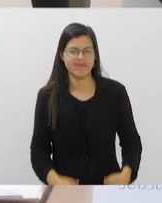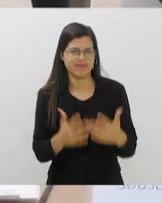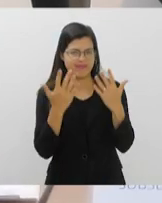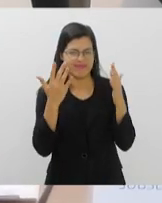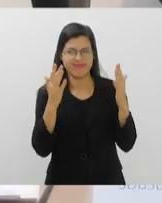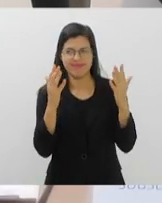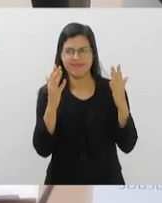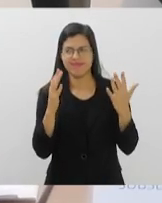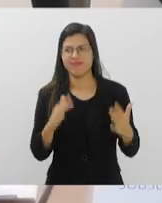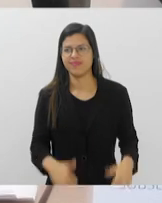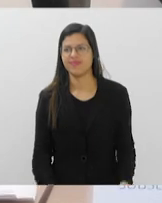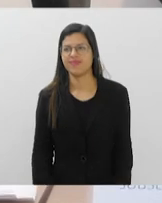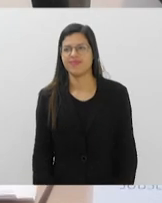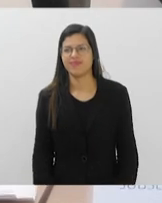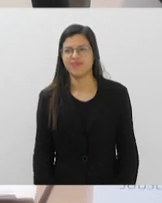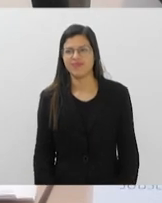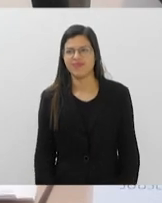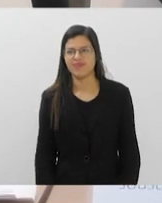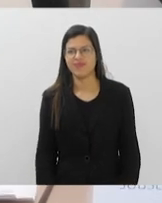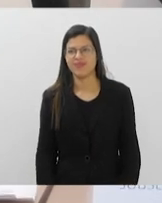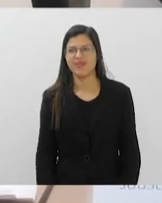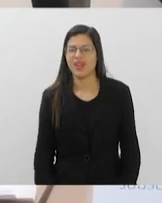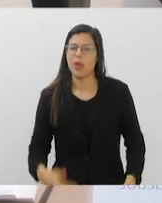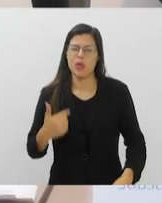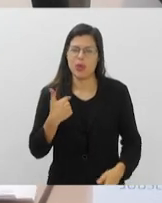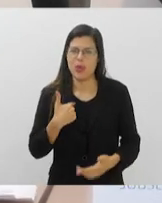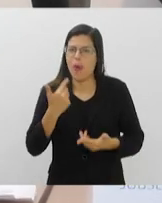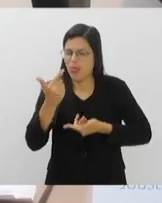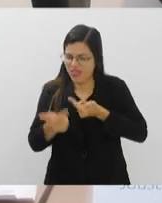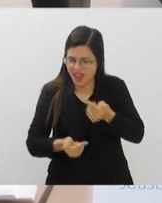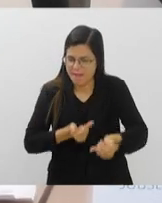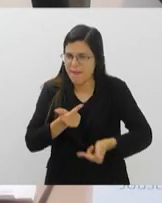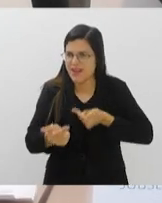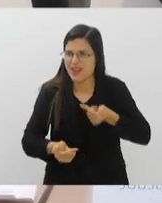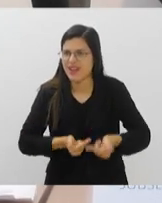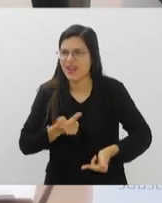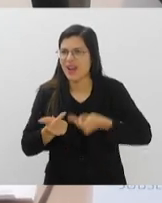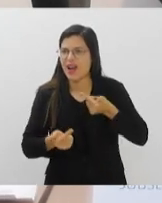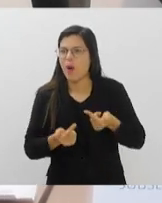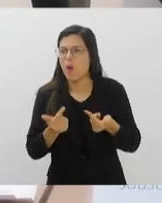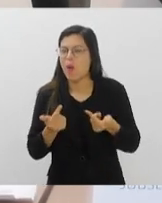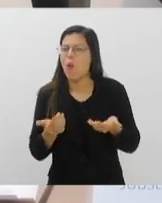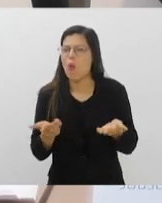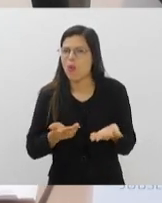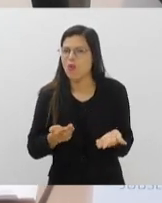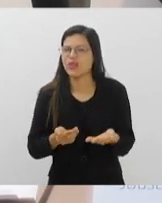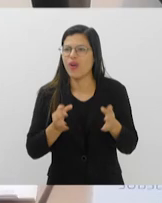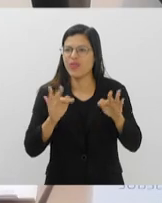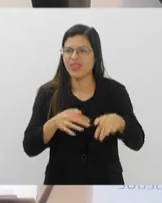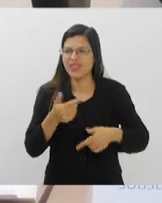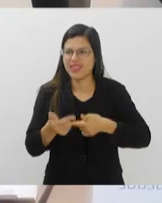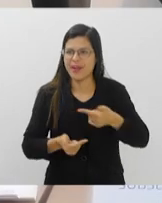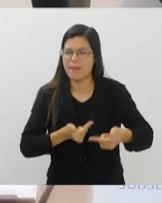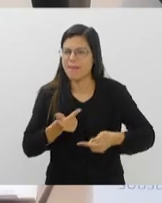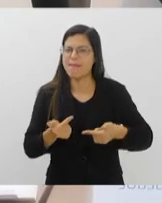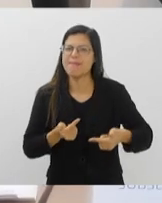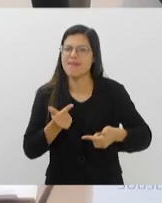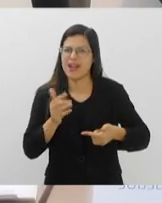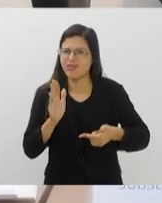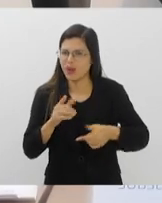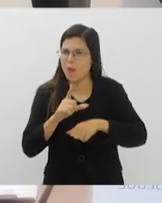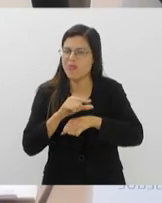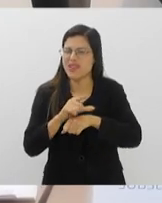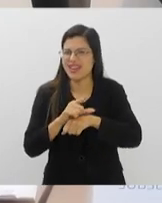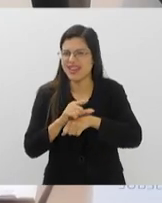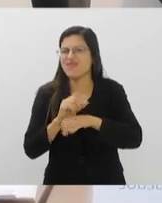casada estou comemorando com muito trabalho que hoje eu encerro meus trabalhos bem tarde mas dá dá para comemorar né